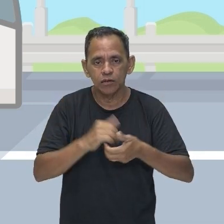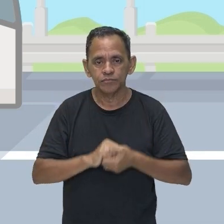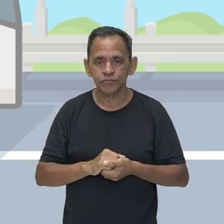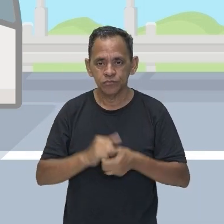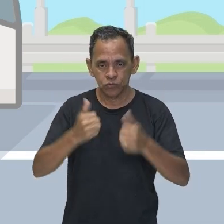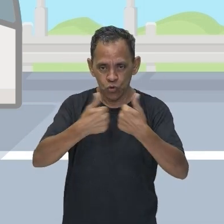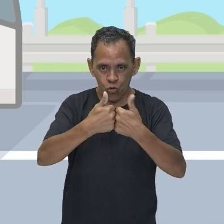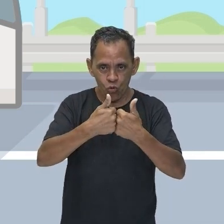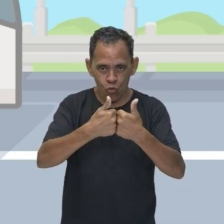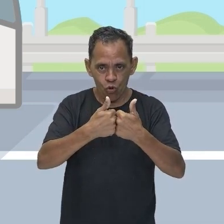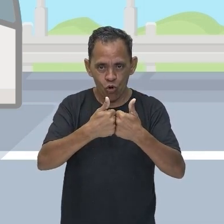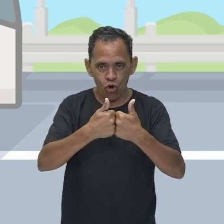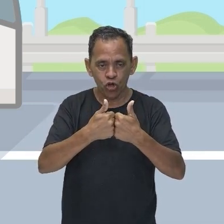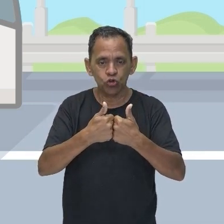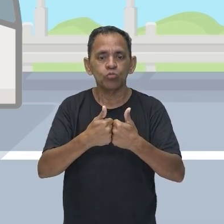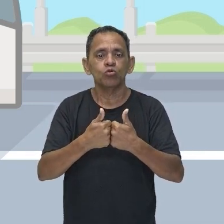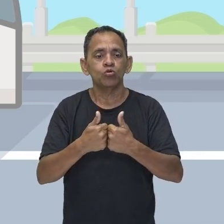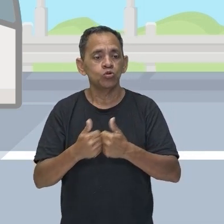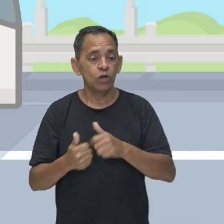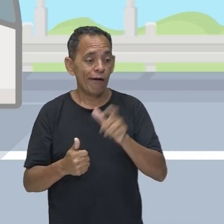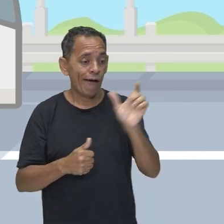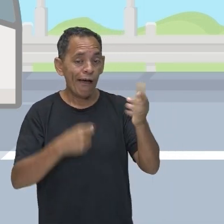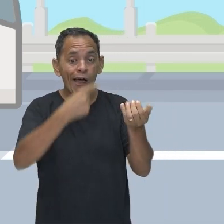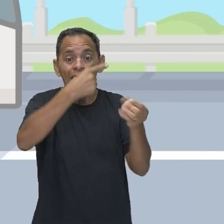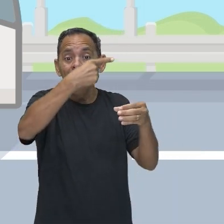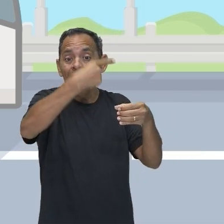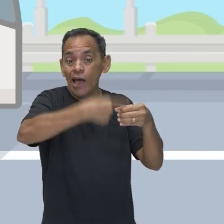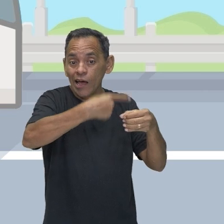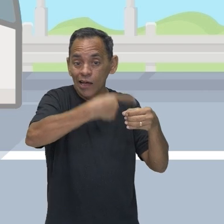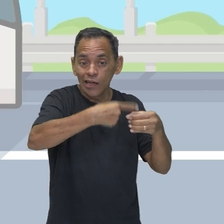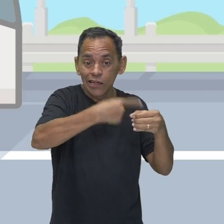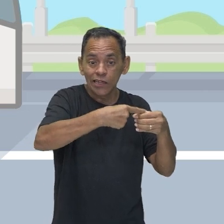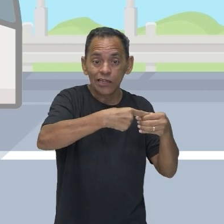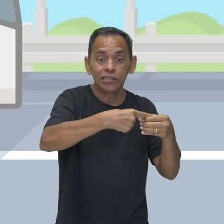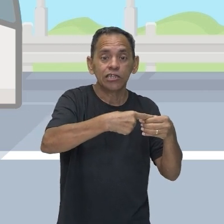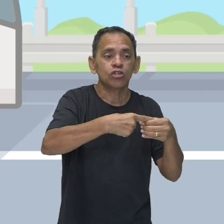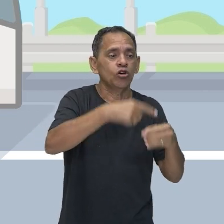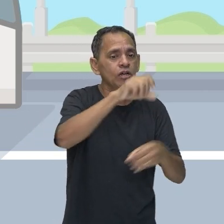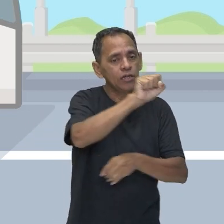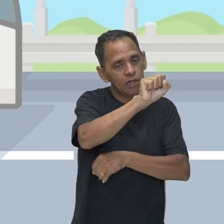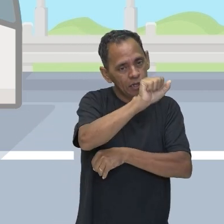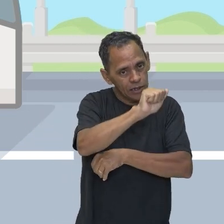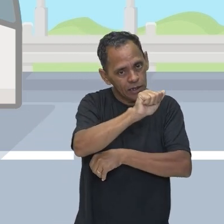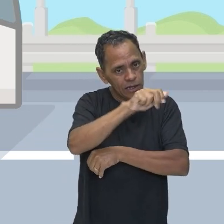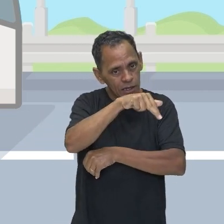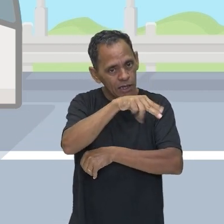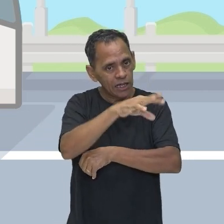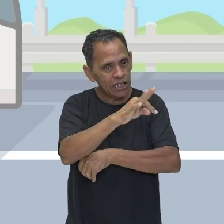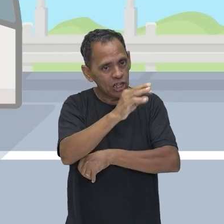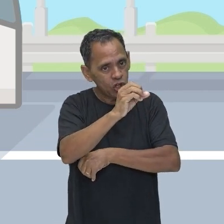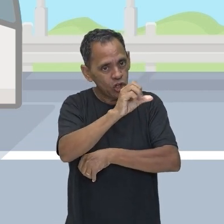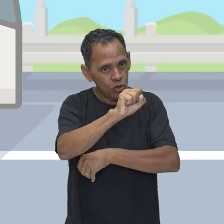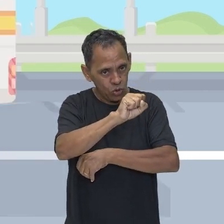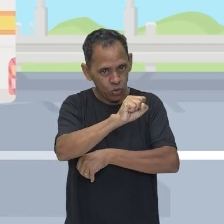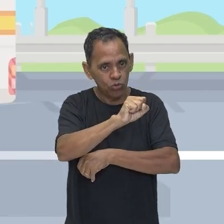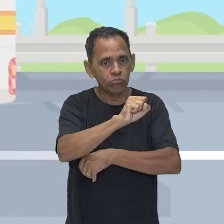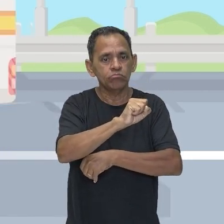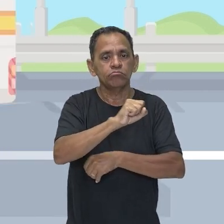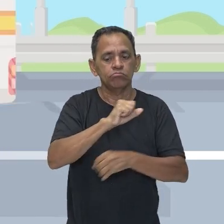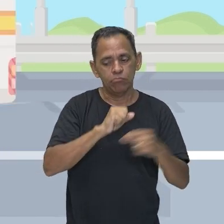está de Santos para São Paulo. Eu considerei isso positivo, tá, pessoal? Eu considerei isso positivo. Então, ele está no